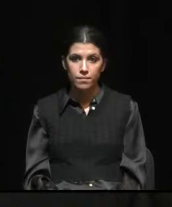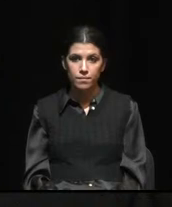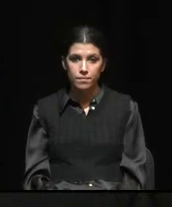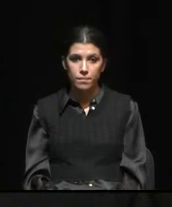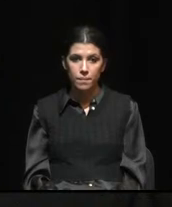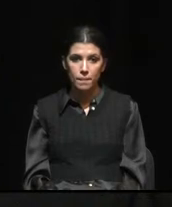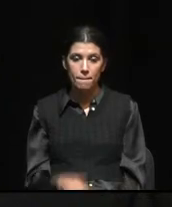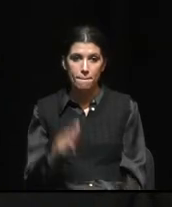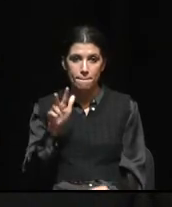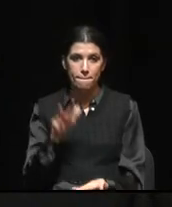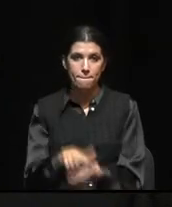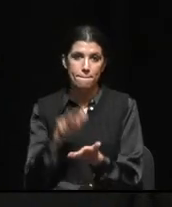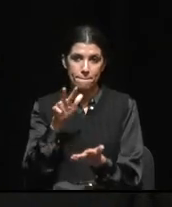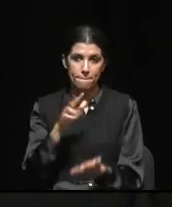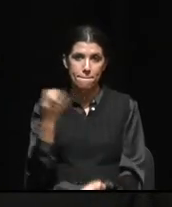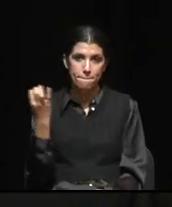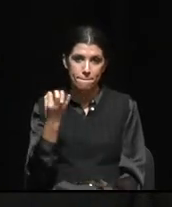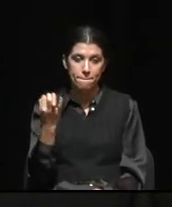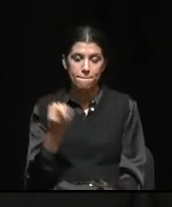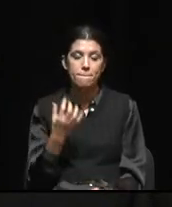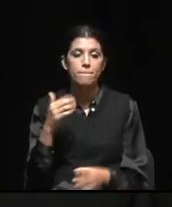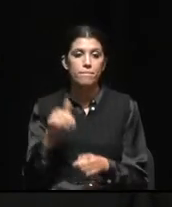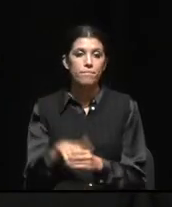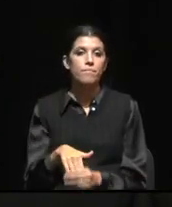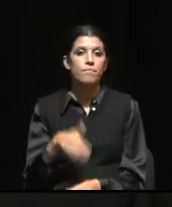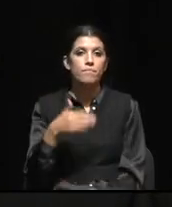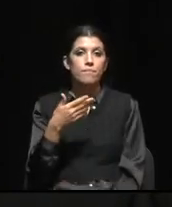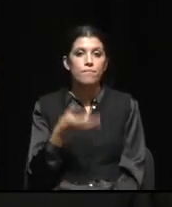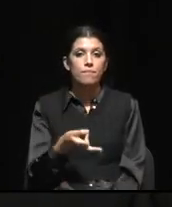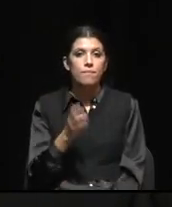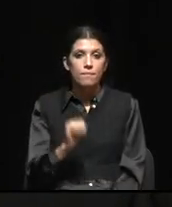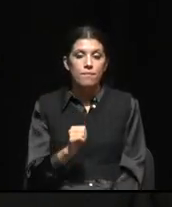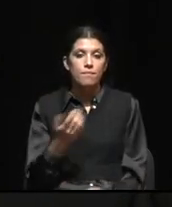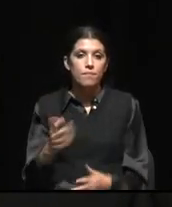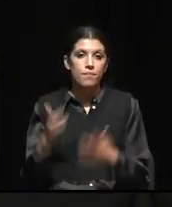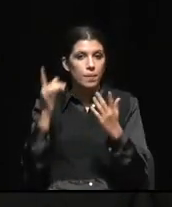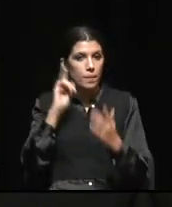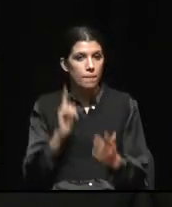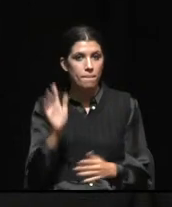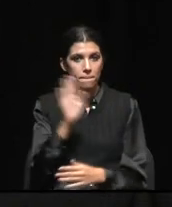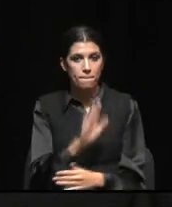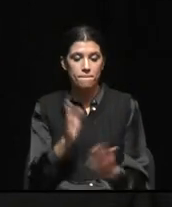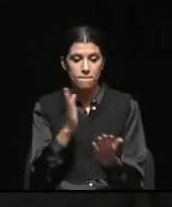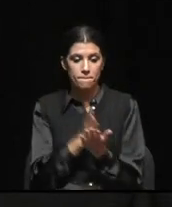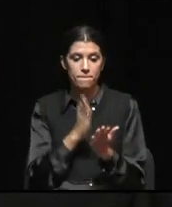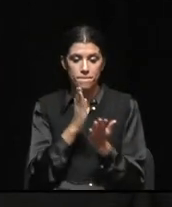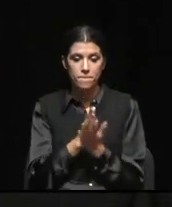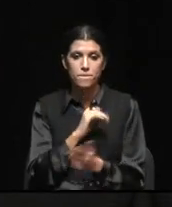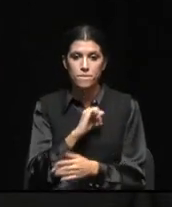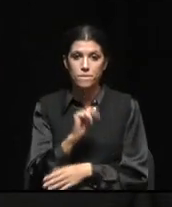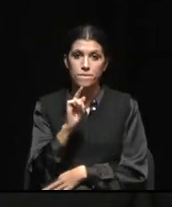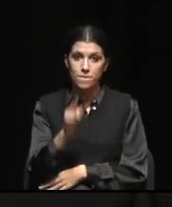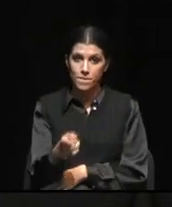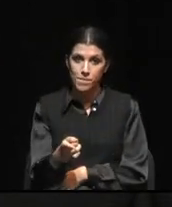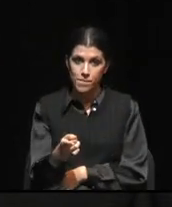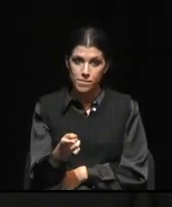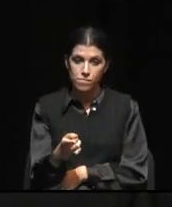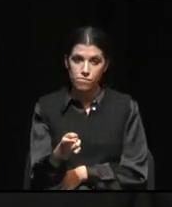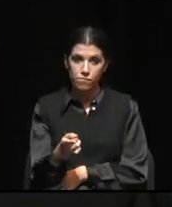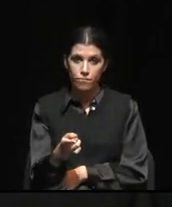favor foi aprovado votamos o voto do PS saudação ao Dia Nacional do Estudante quem Vota contra